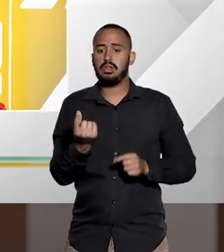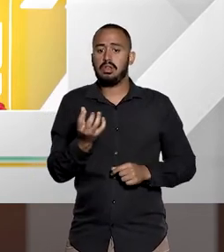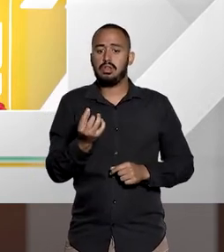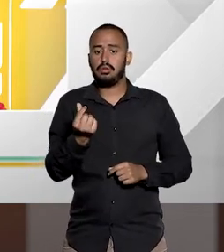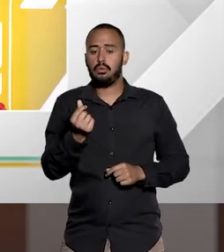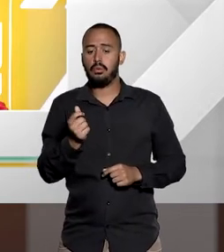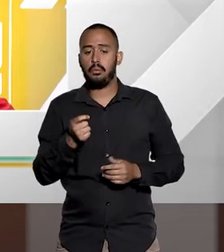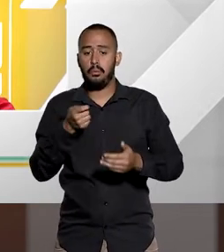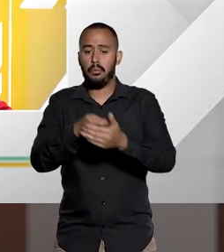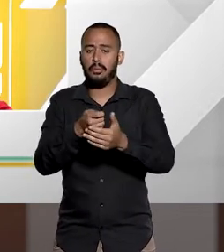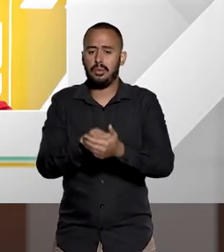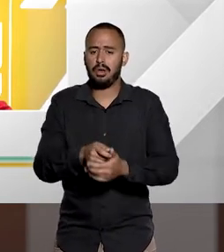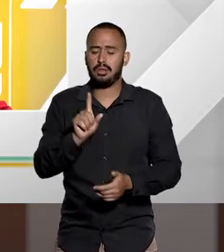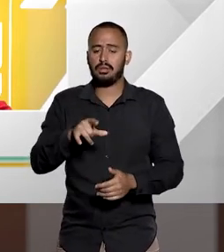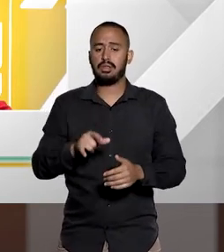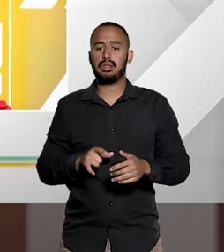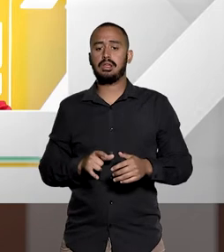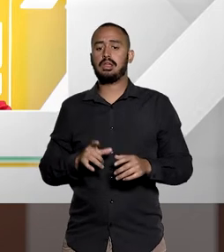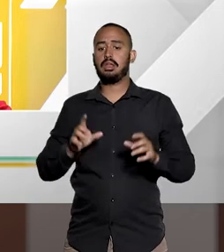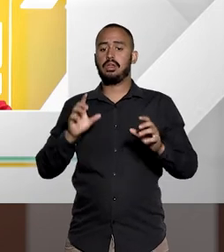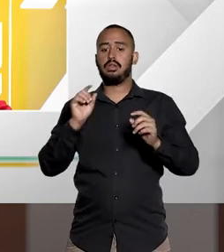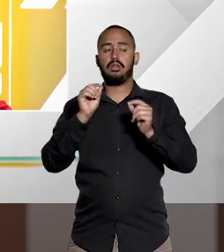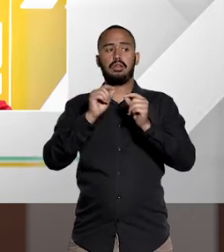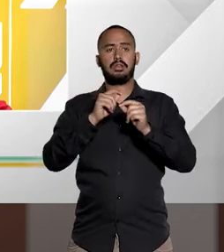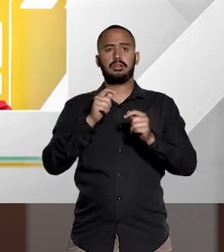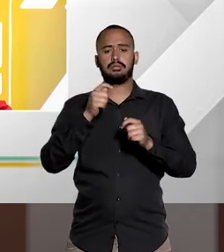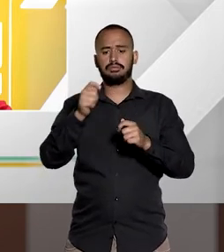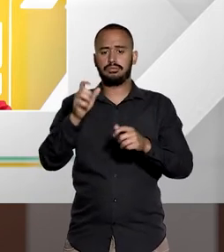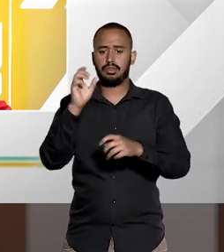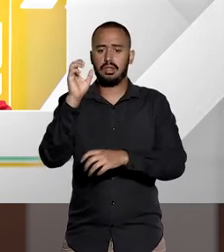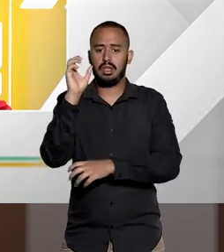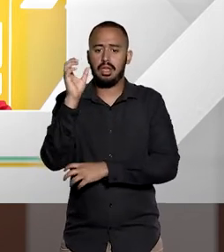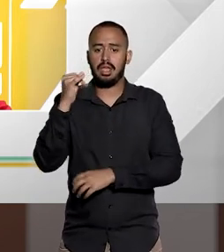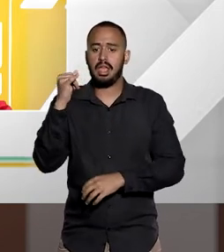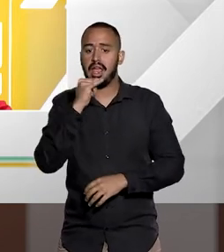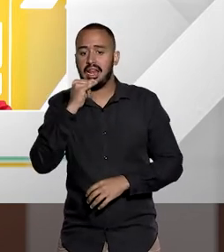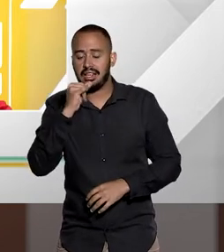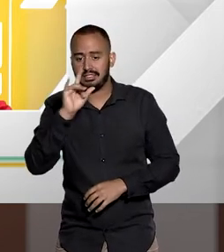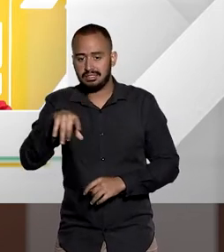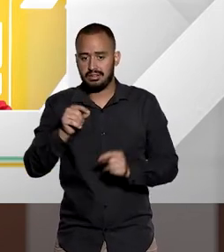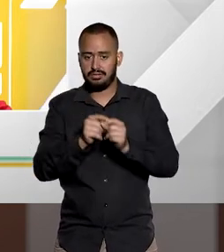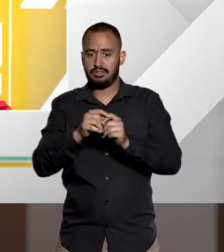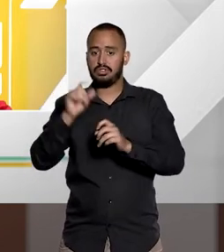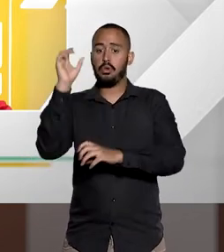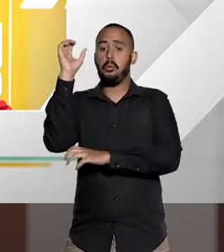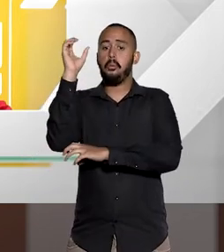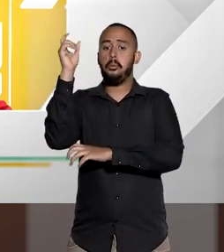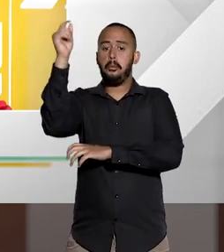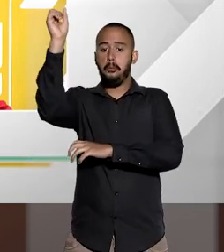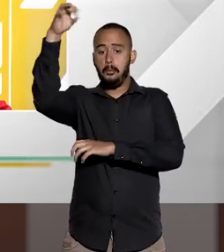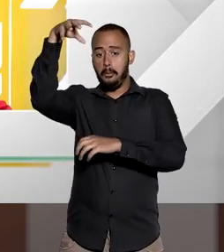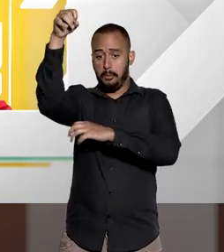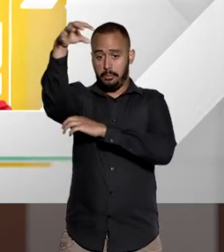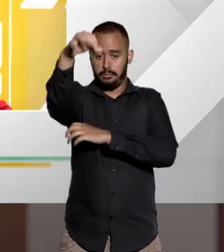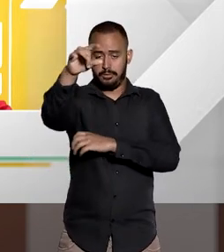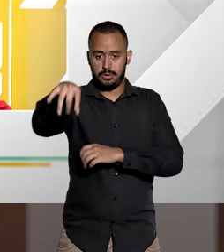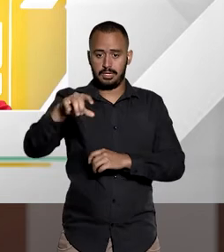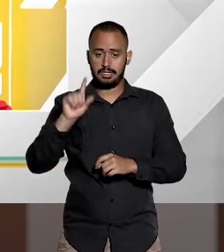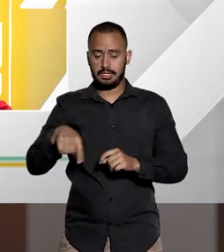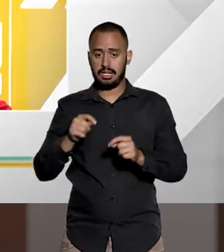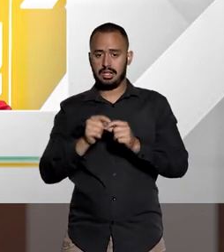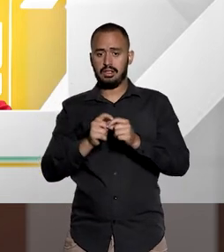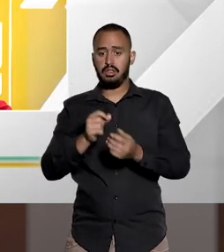de energia elétrica pela instalação de postes de passagem de cabos aéreos. Vocês devem se lembrar desse caso. No